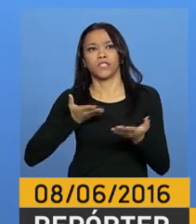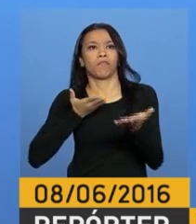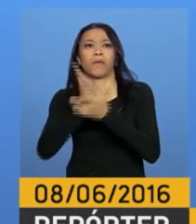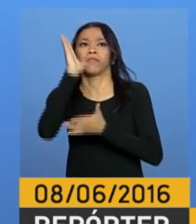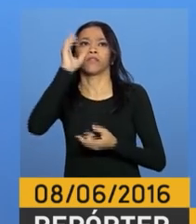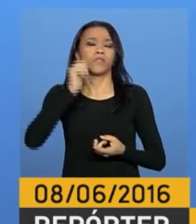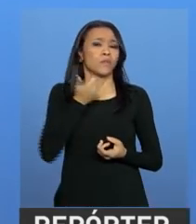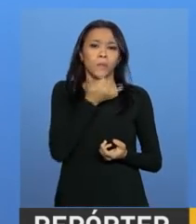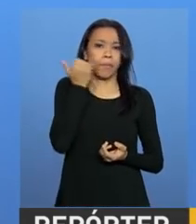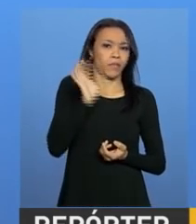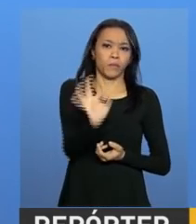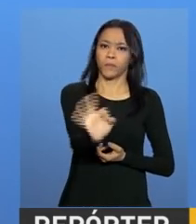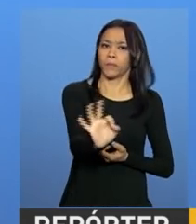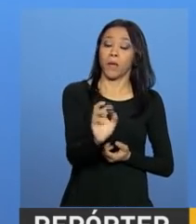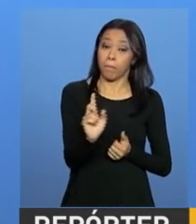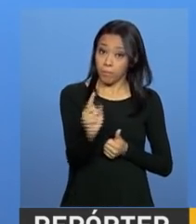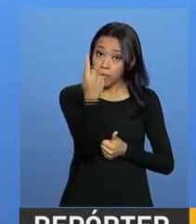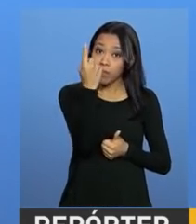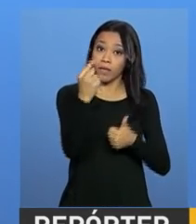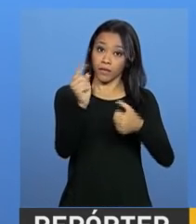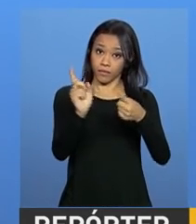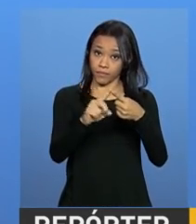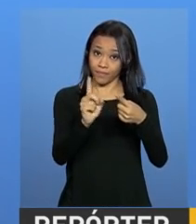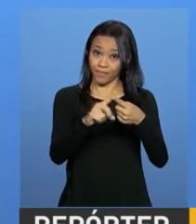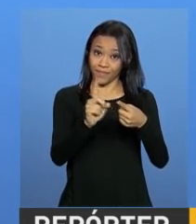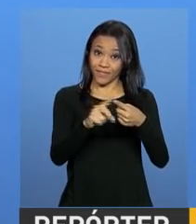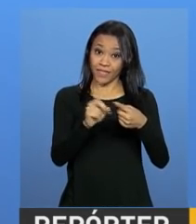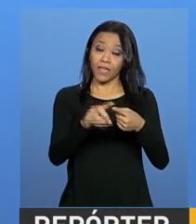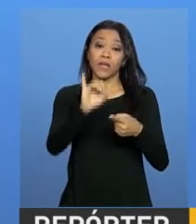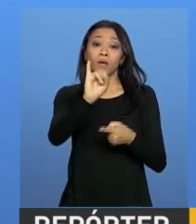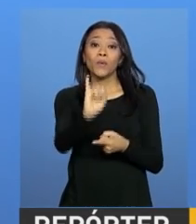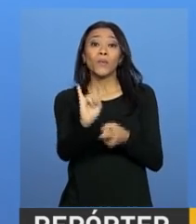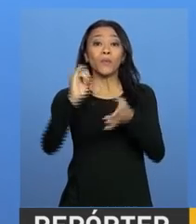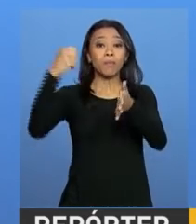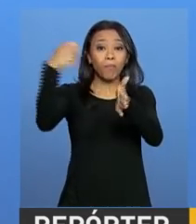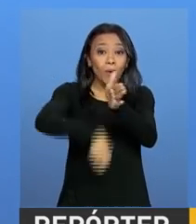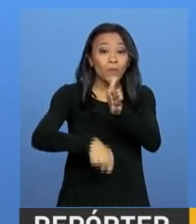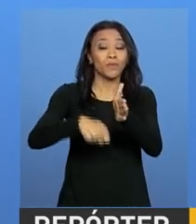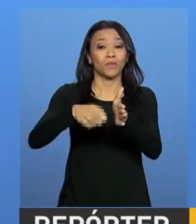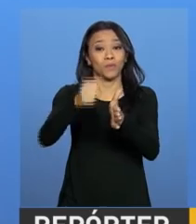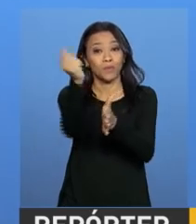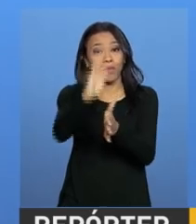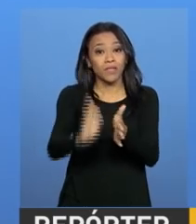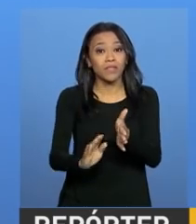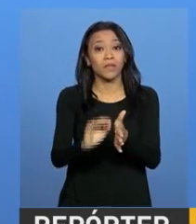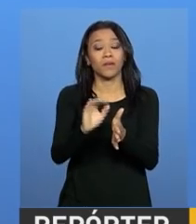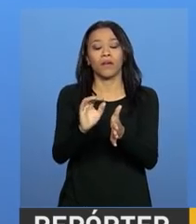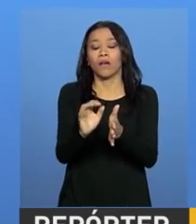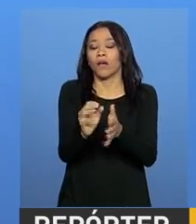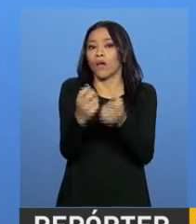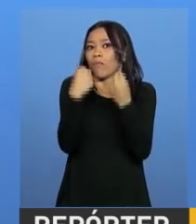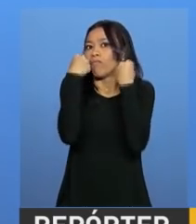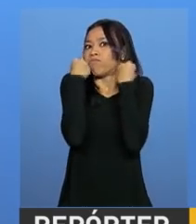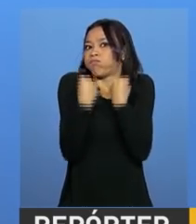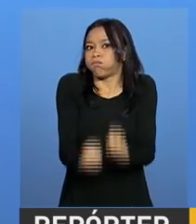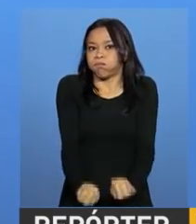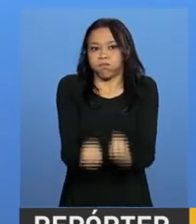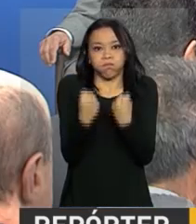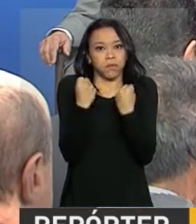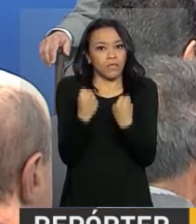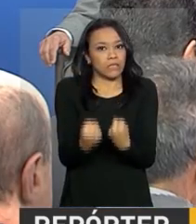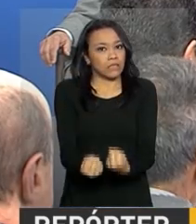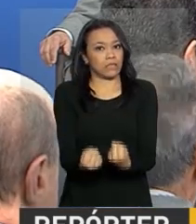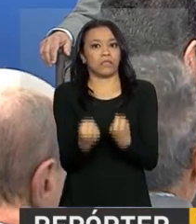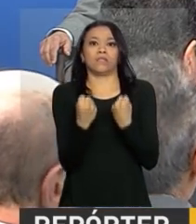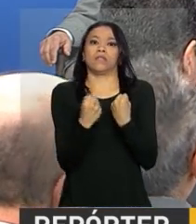primeira delas Presidente a carga tributária no Brasil é altíssima se arrecada R trilhões de reais por